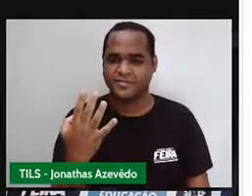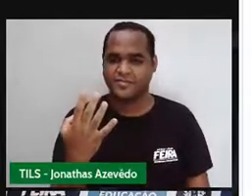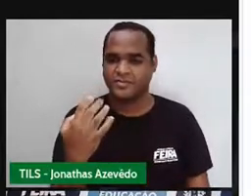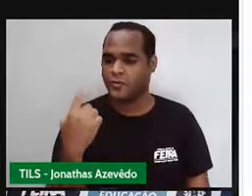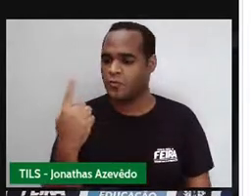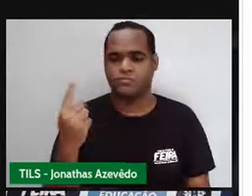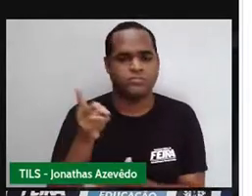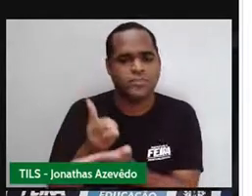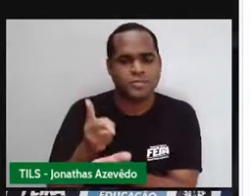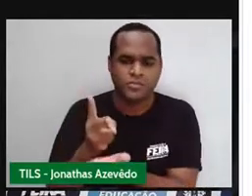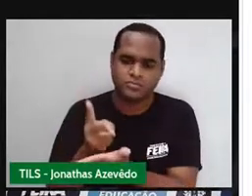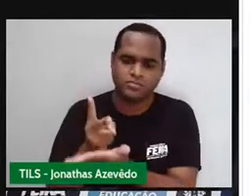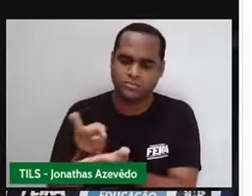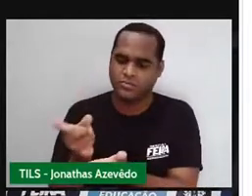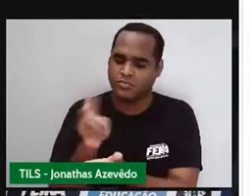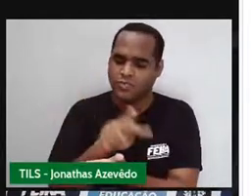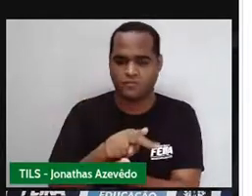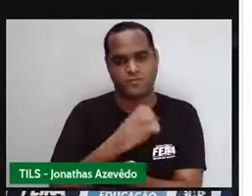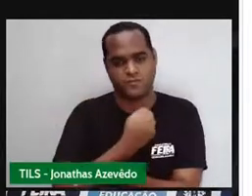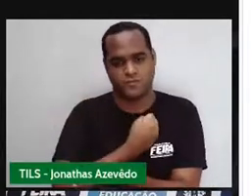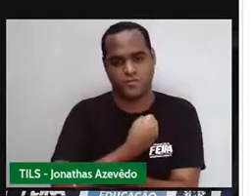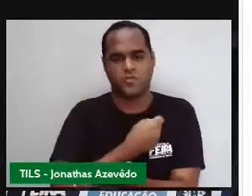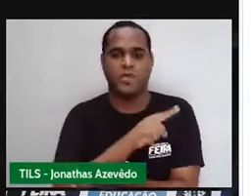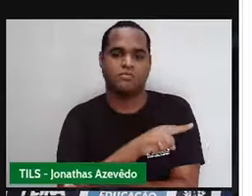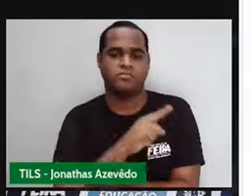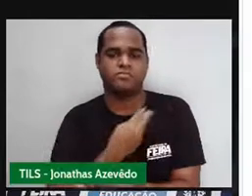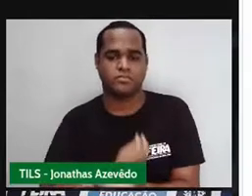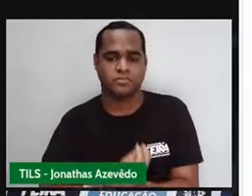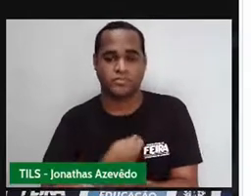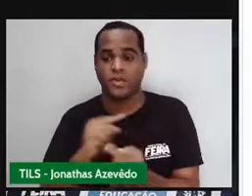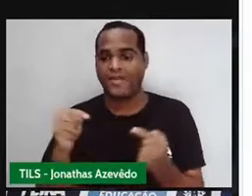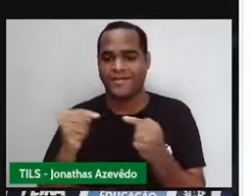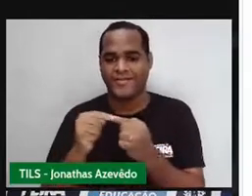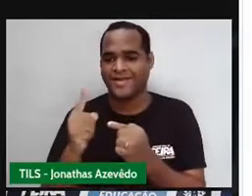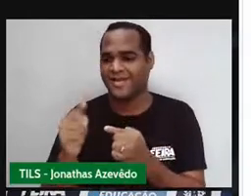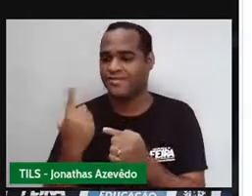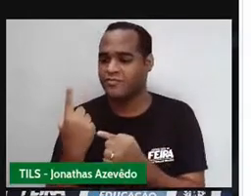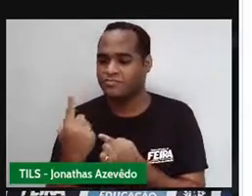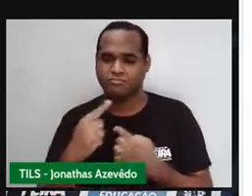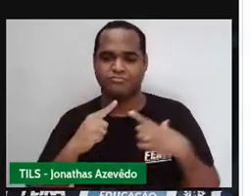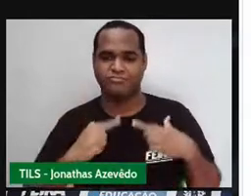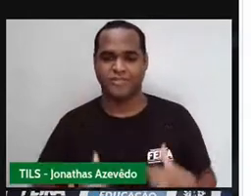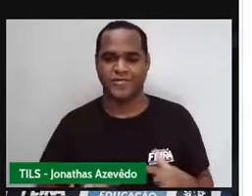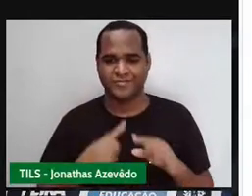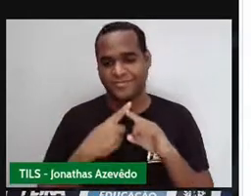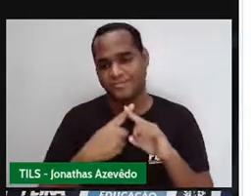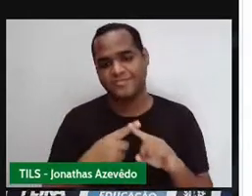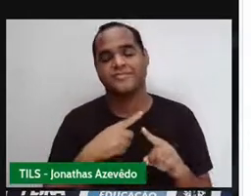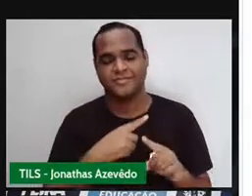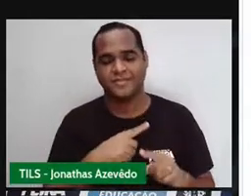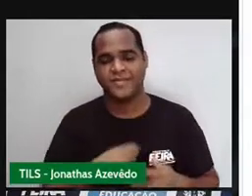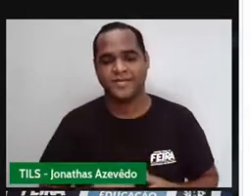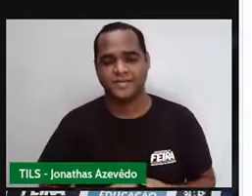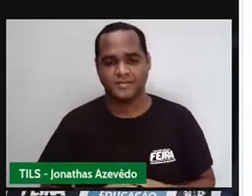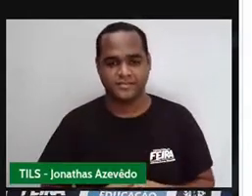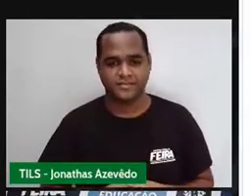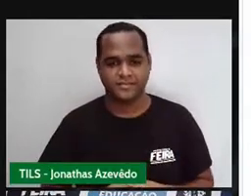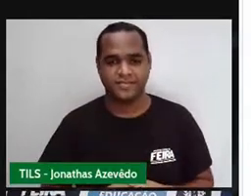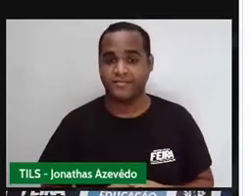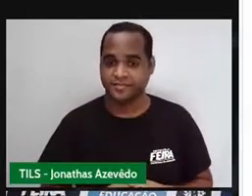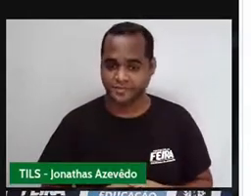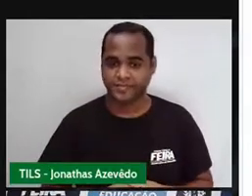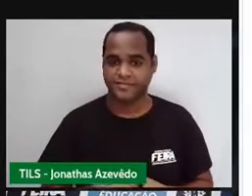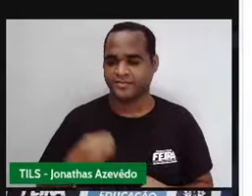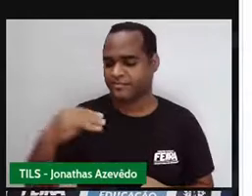um O resultado é o outro número porque o número um é o elemento neutro da multiplicação certa e